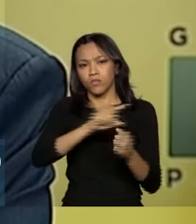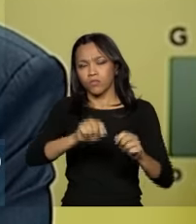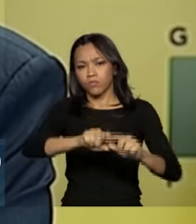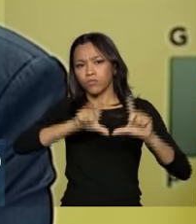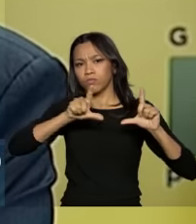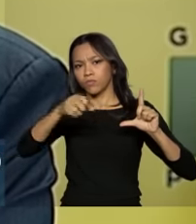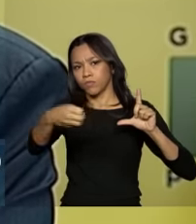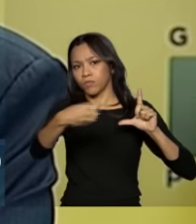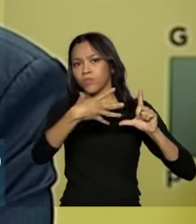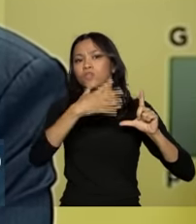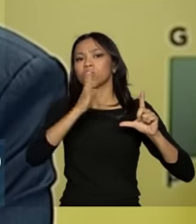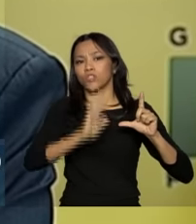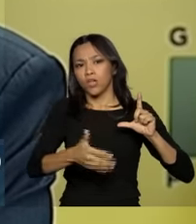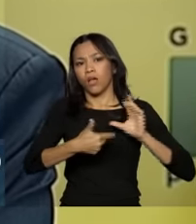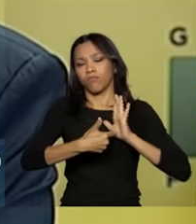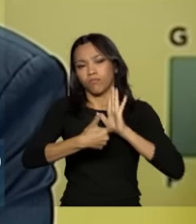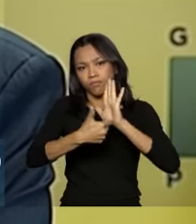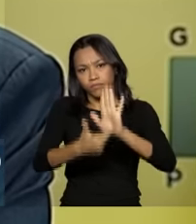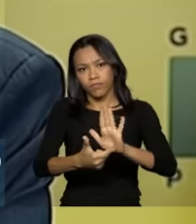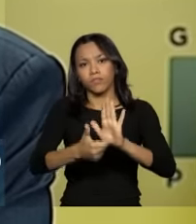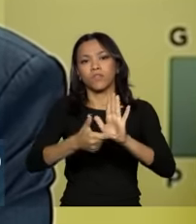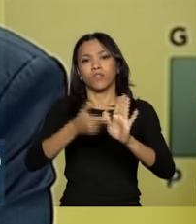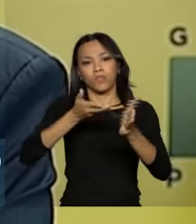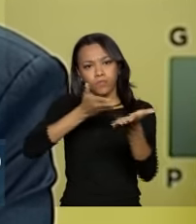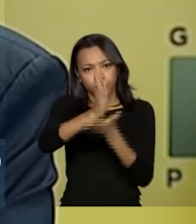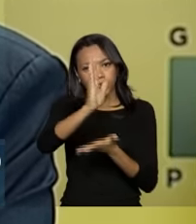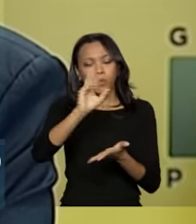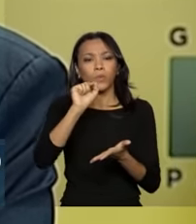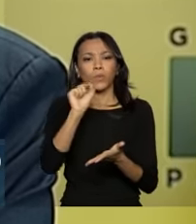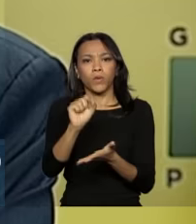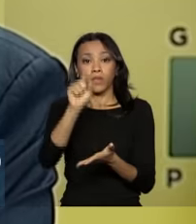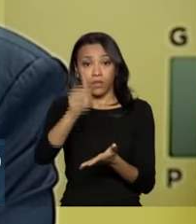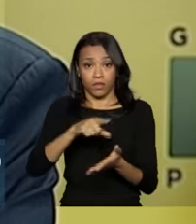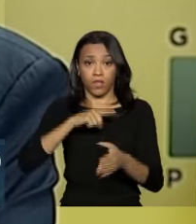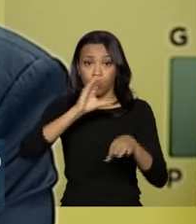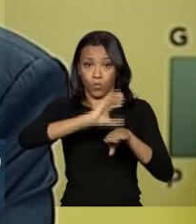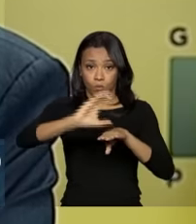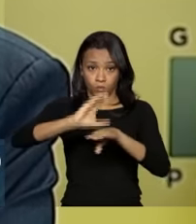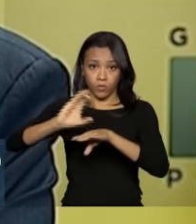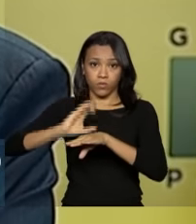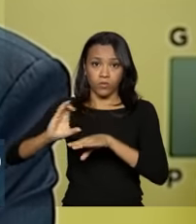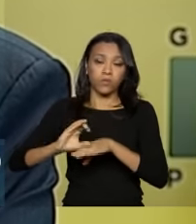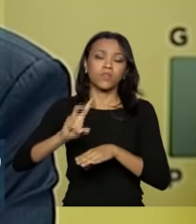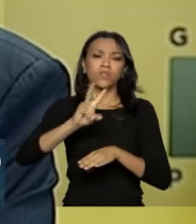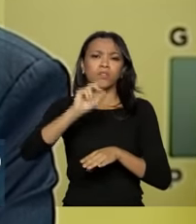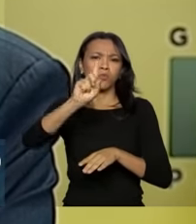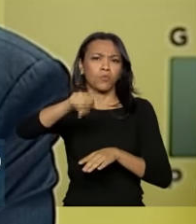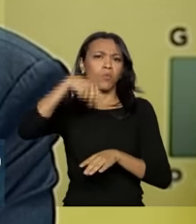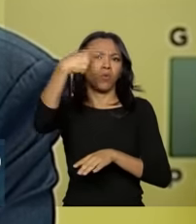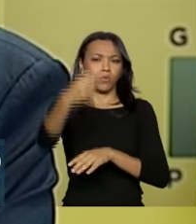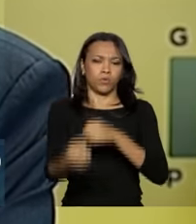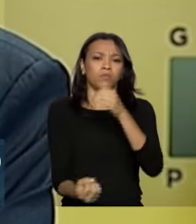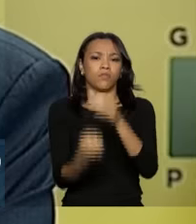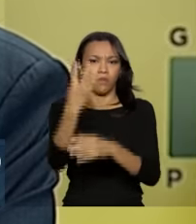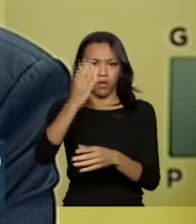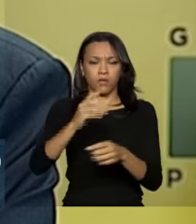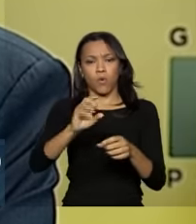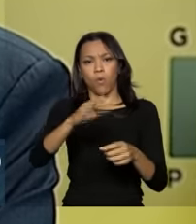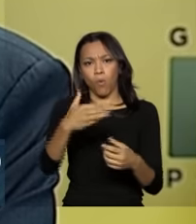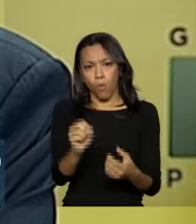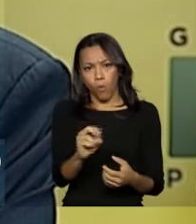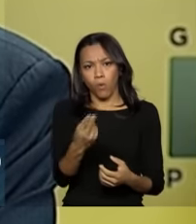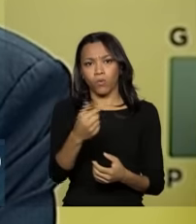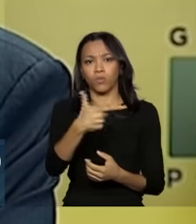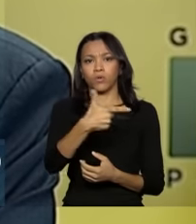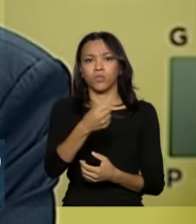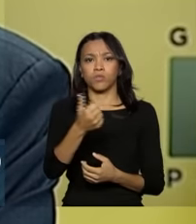que já está autorizado. O que já está autorizado inclui cursos que serão instalados no ano que vem ou mesmo em 2017. Aqui nós